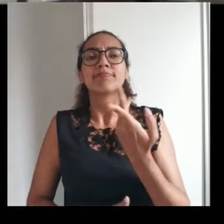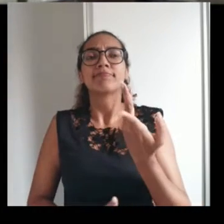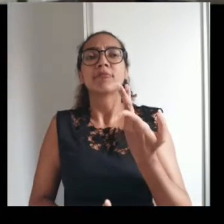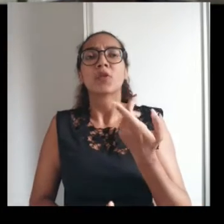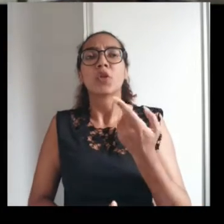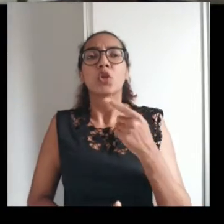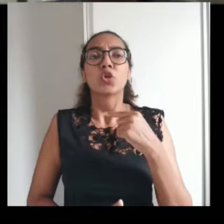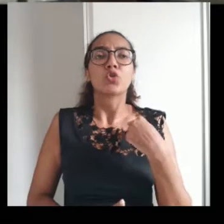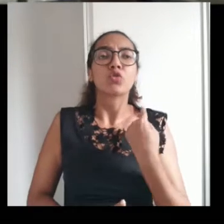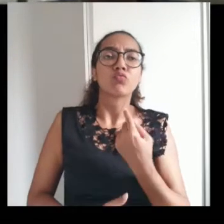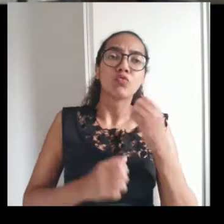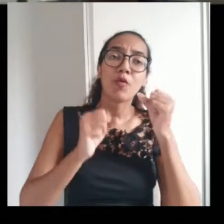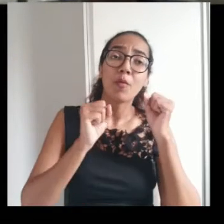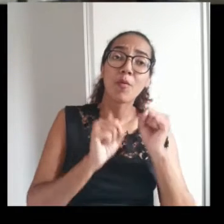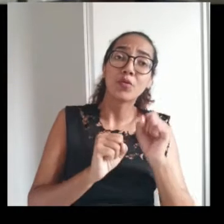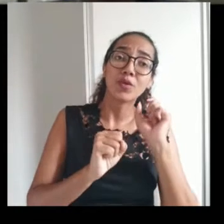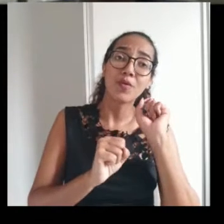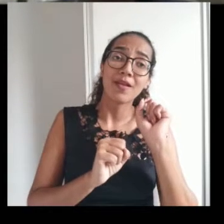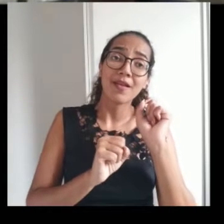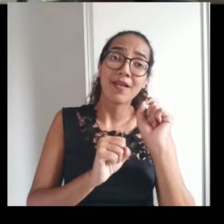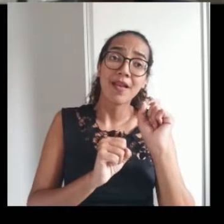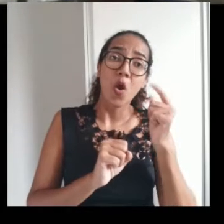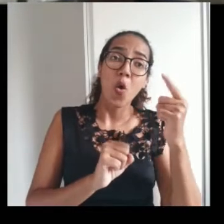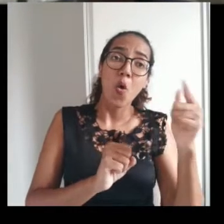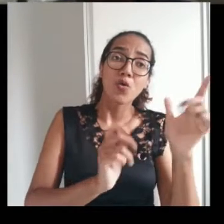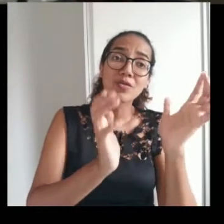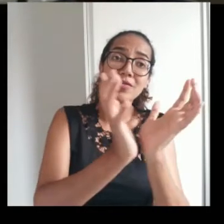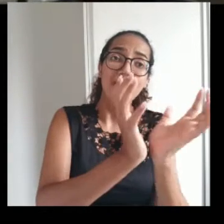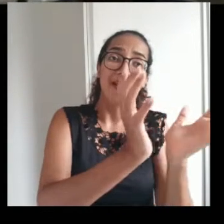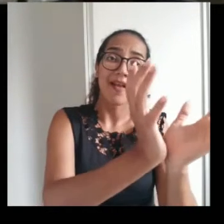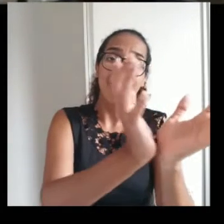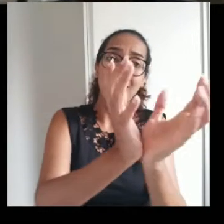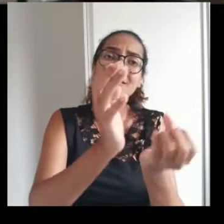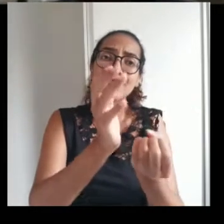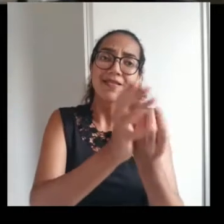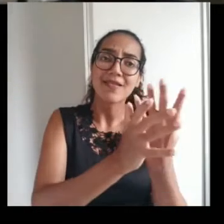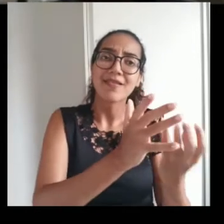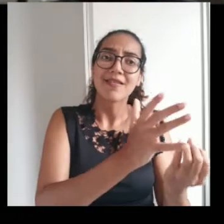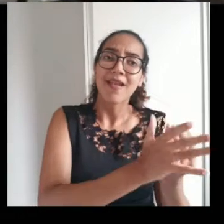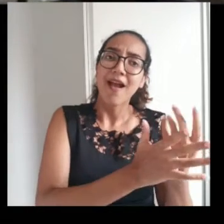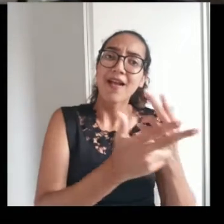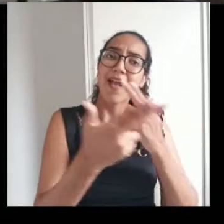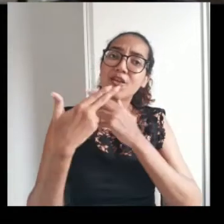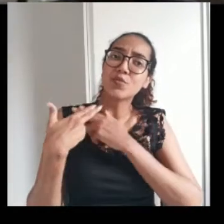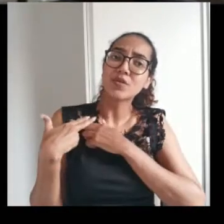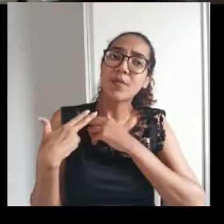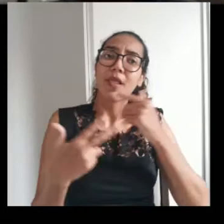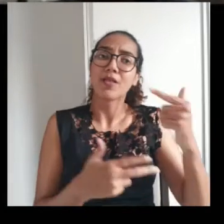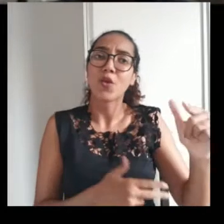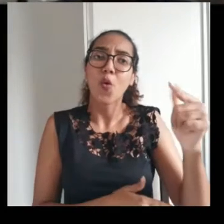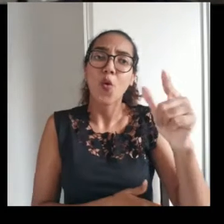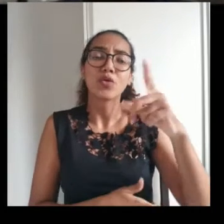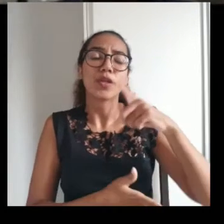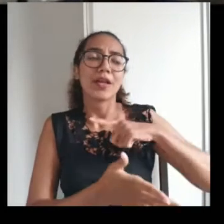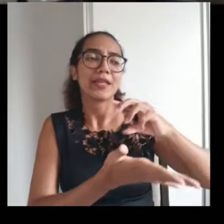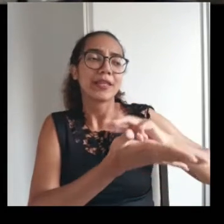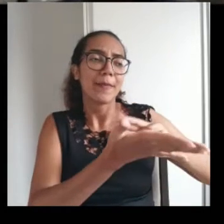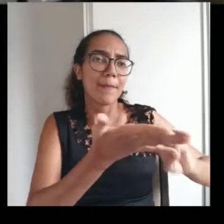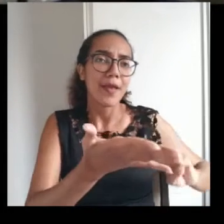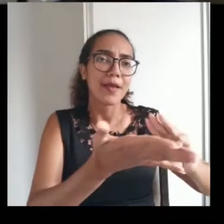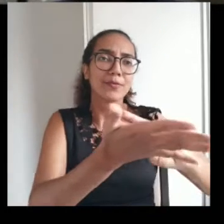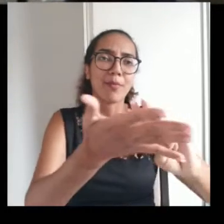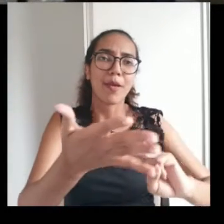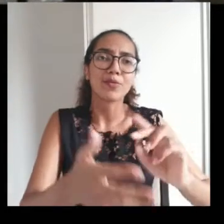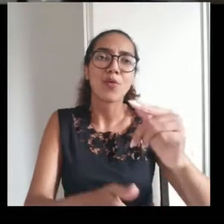criar outras classes que têm outras responsabilidades, que usam outros métodos, né, que manipulam com coleções